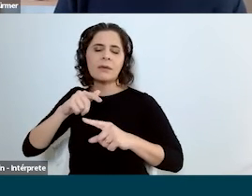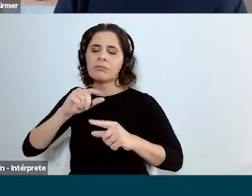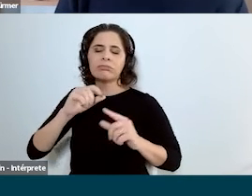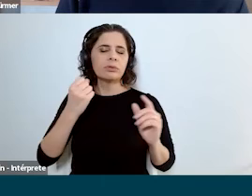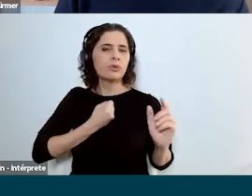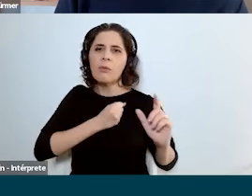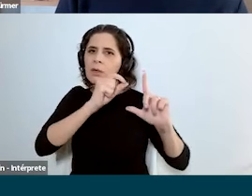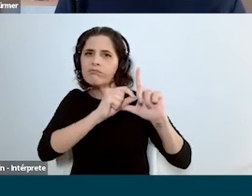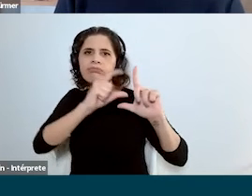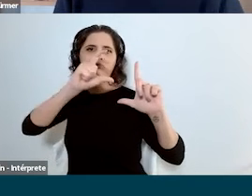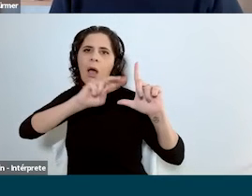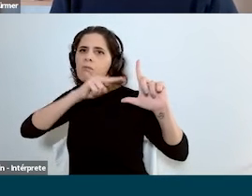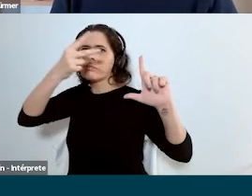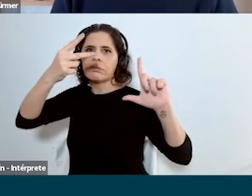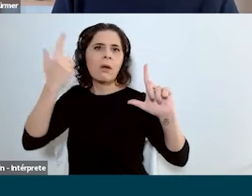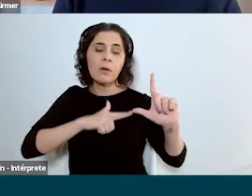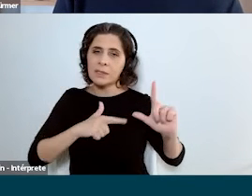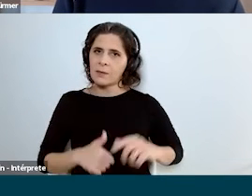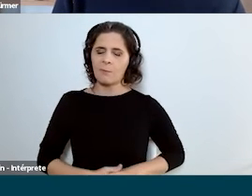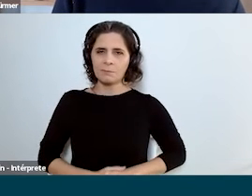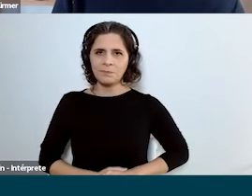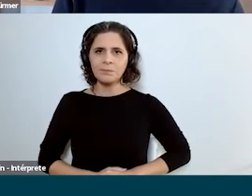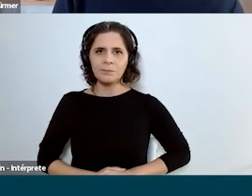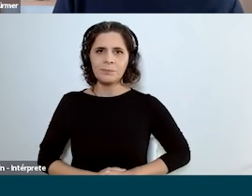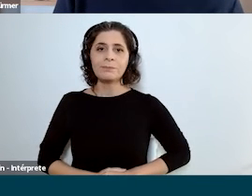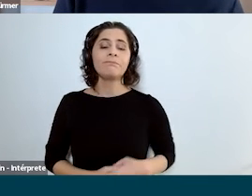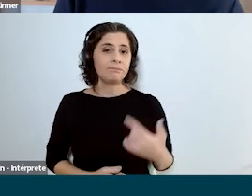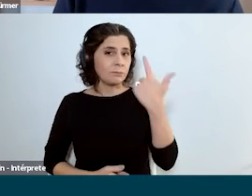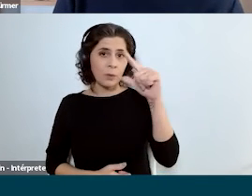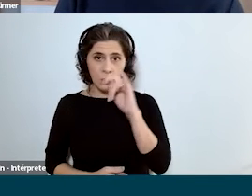número da base com o aplicativo. Entre os novos assinantes, esse número cresceu ainda mais.